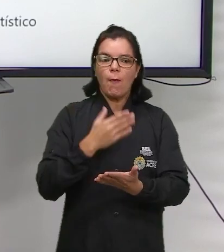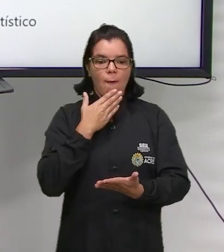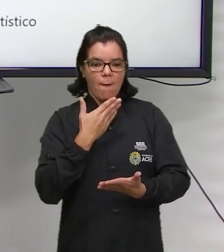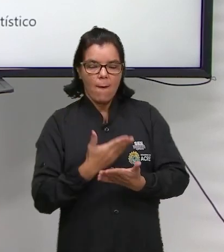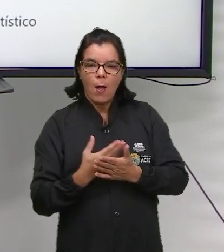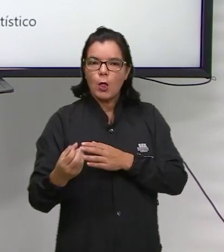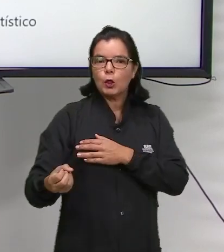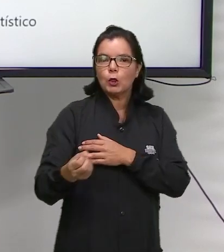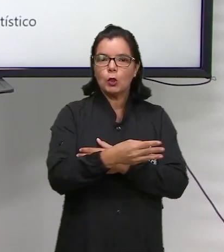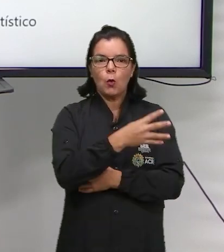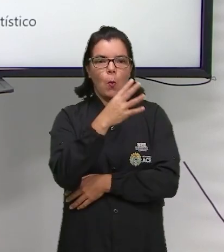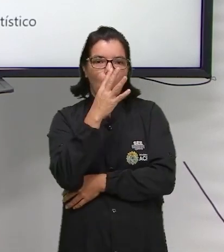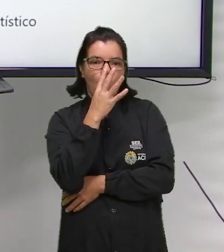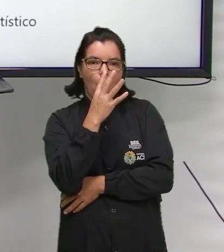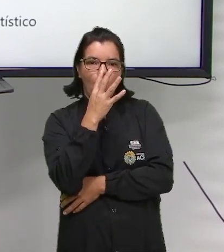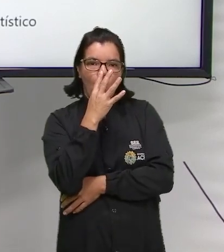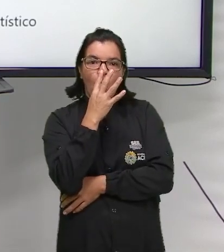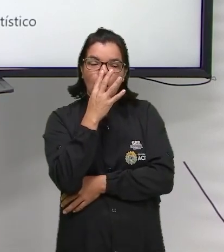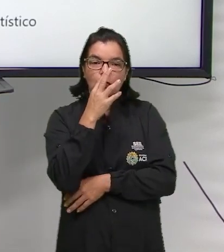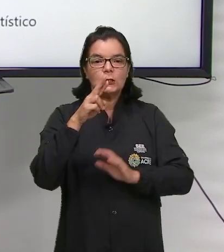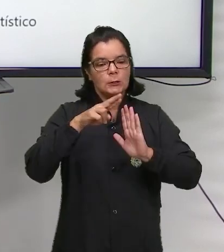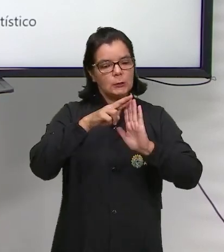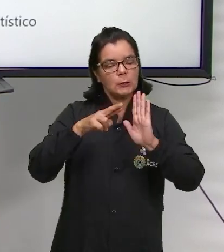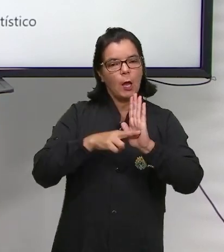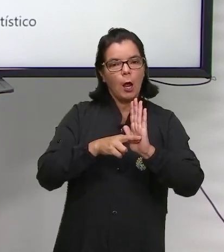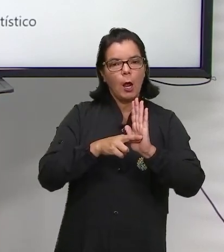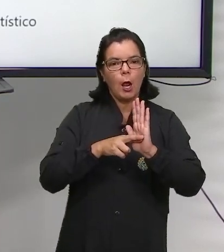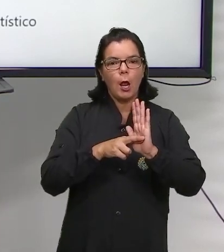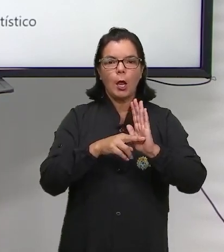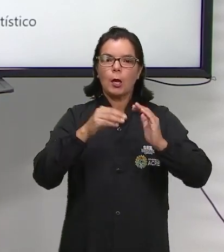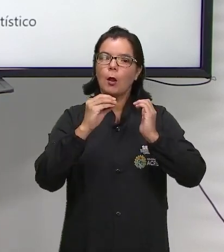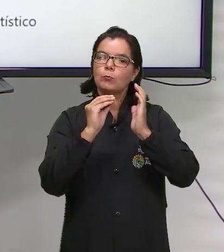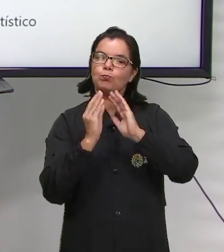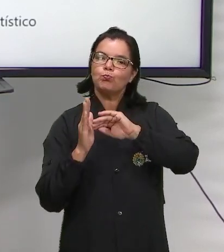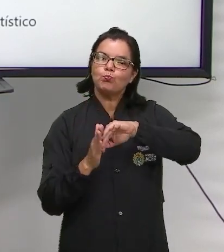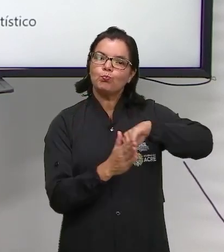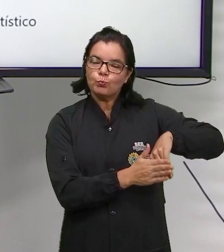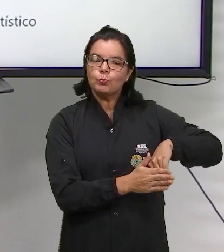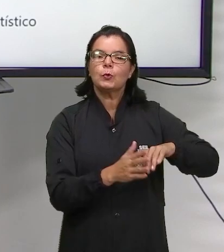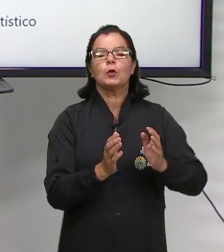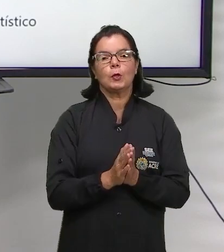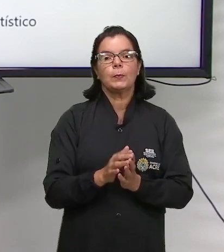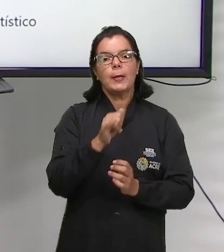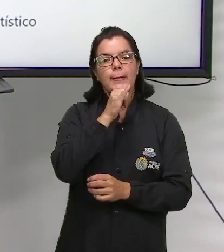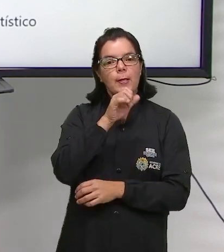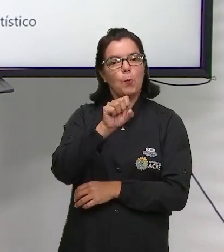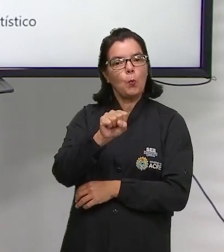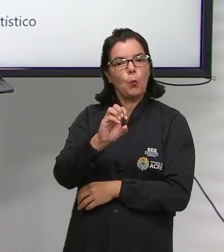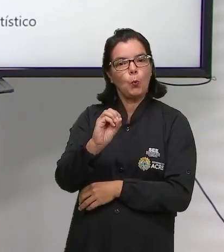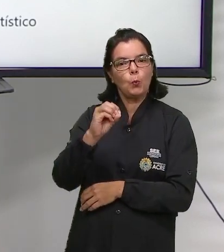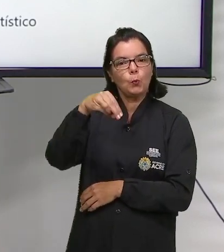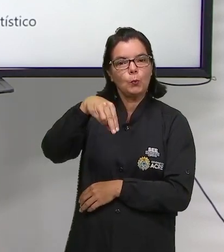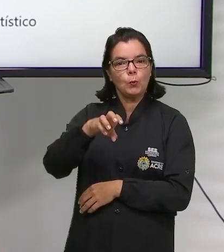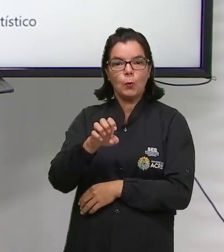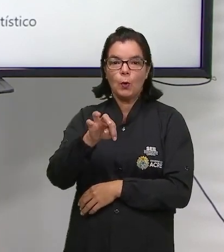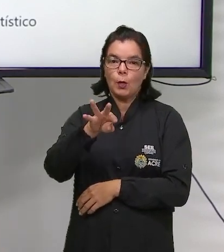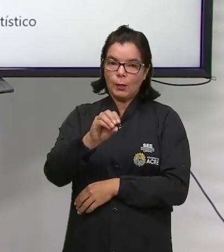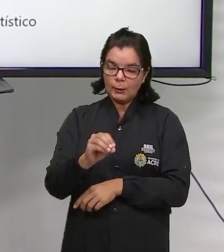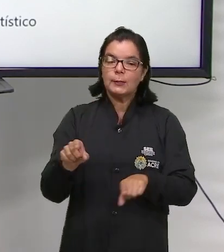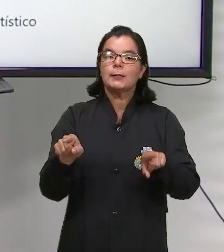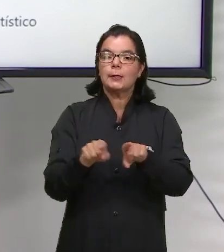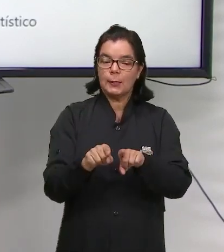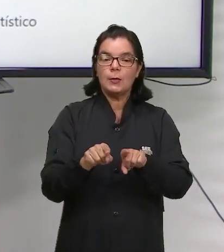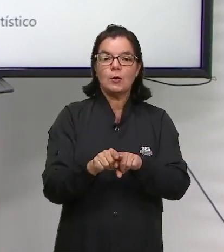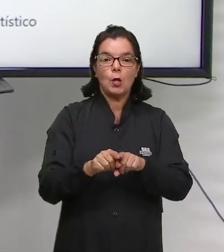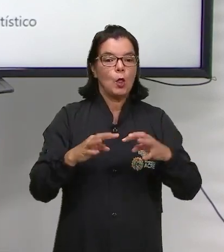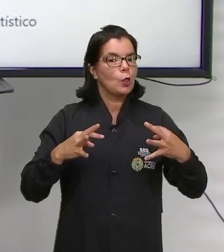um novo olhar, quebrar as regras, ignorar as tradições. O soneto, por exemplo, que é uma das formas clássicas aqui,